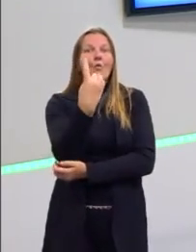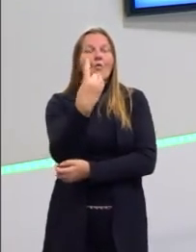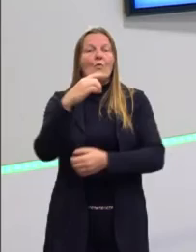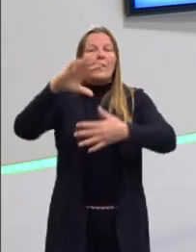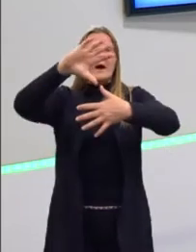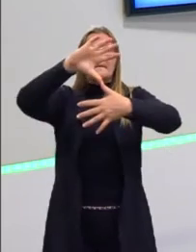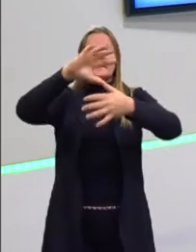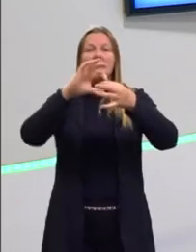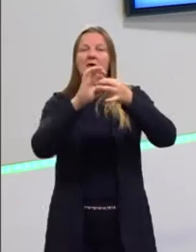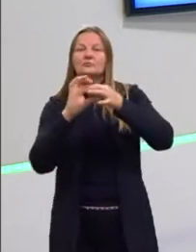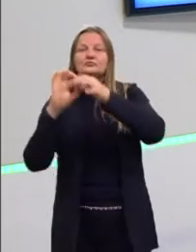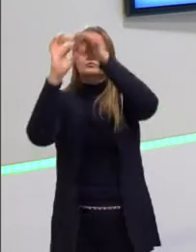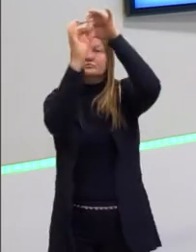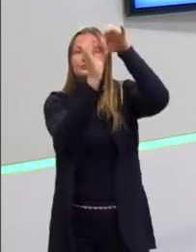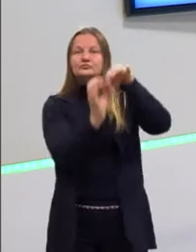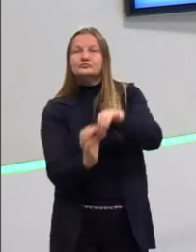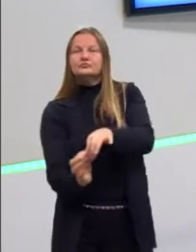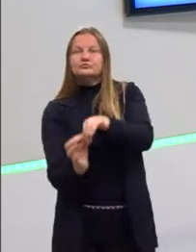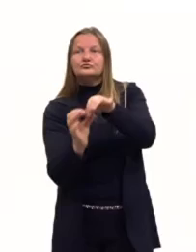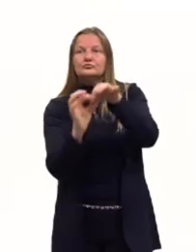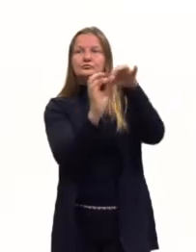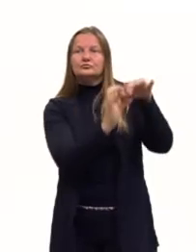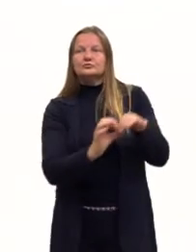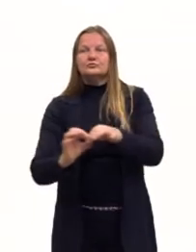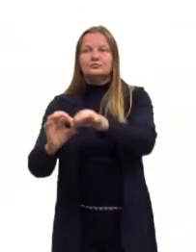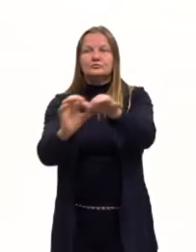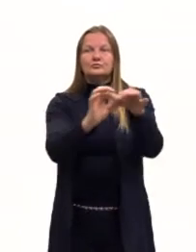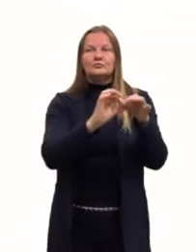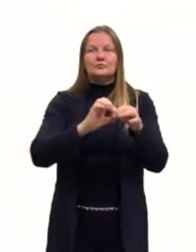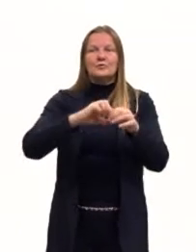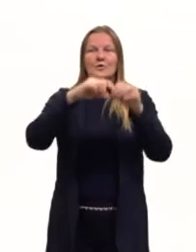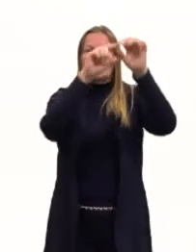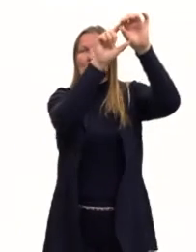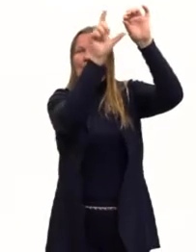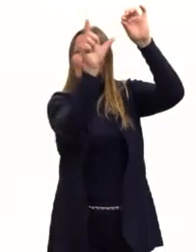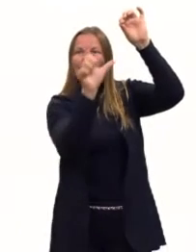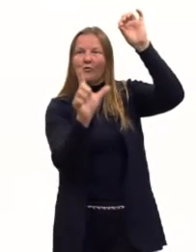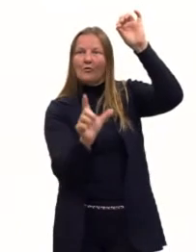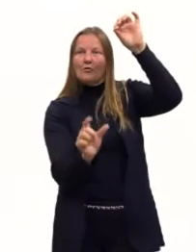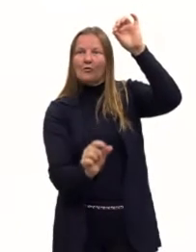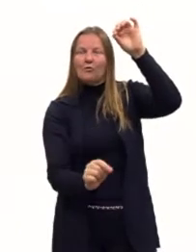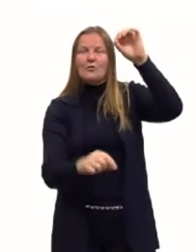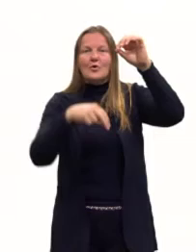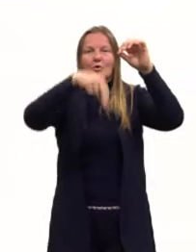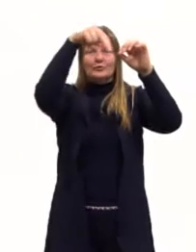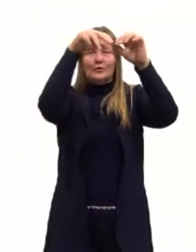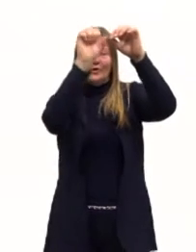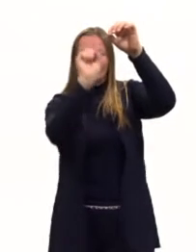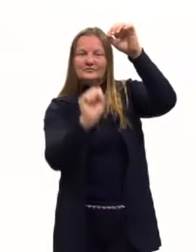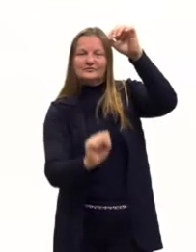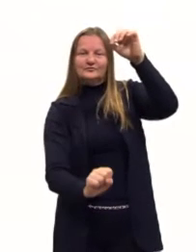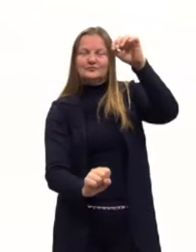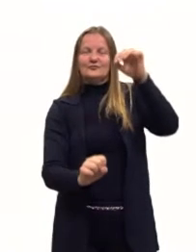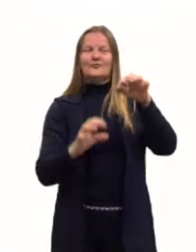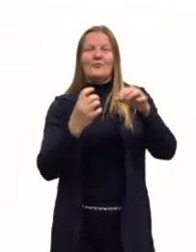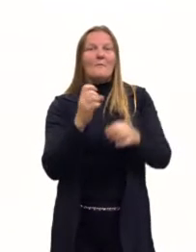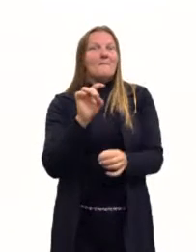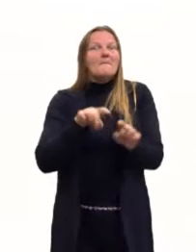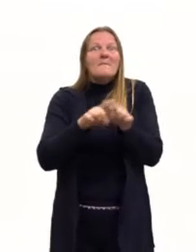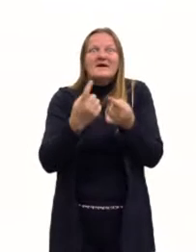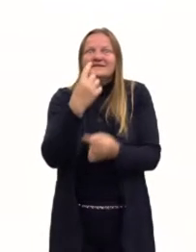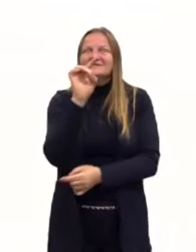América certo como ela é extremamente longa né entre Norte e Sul né com